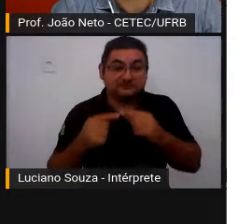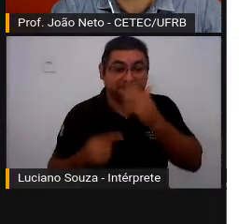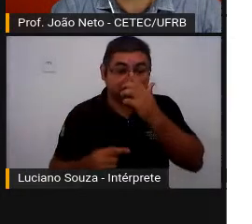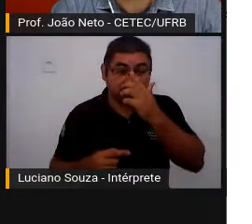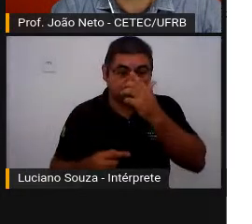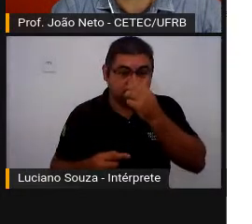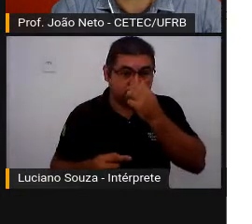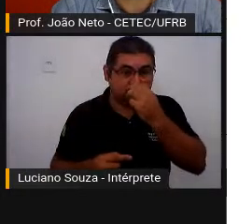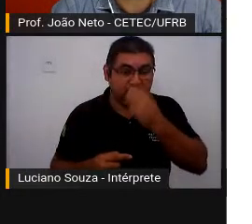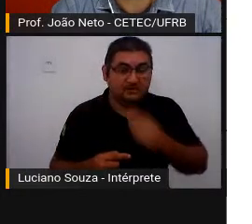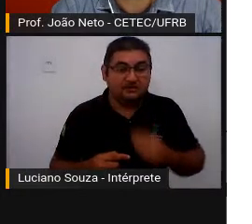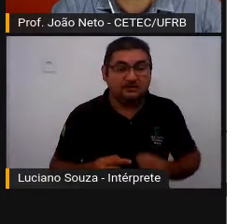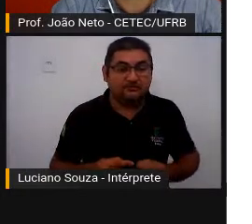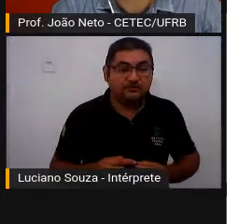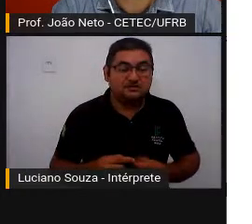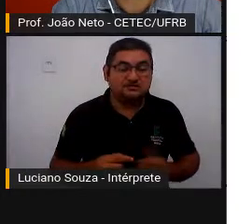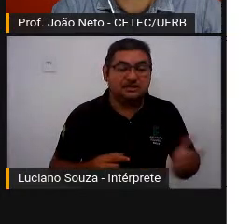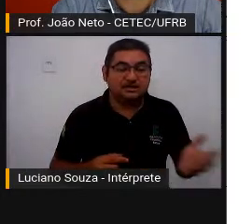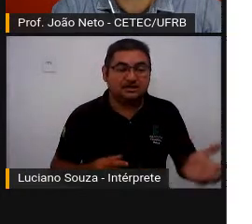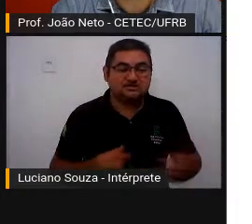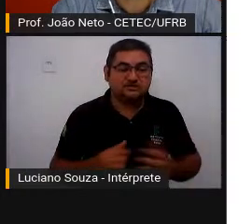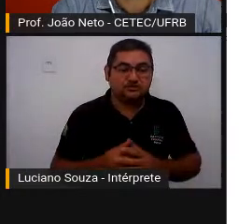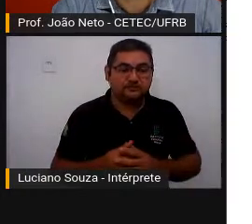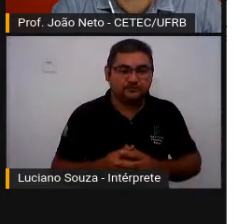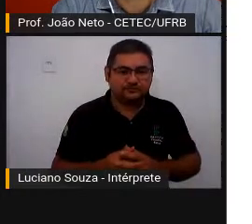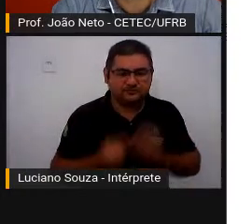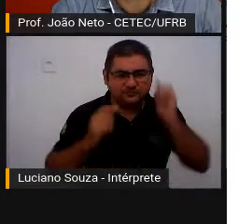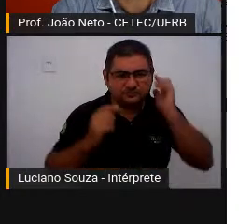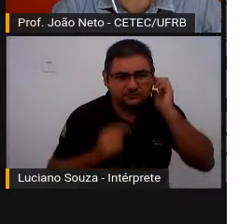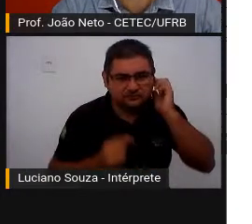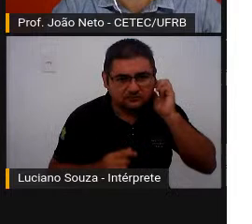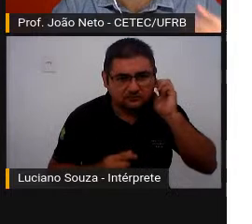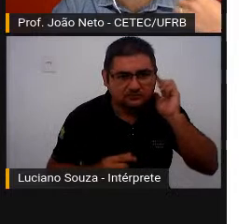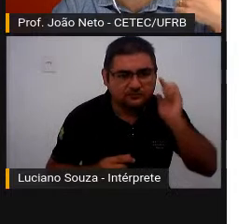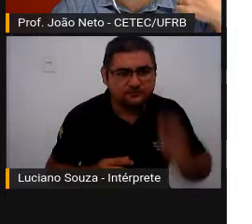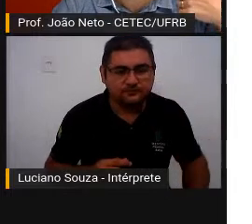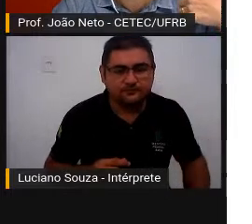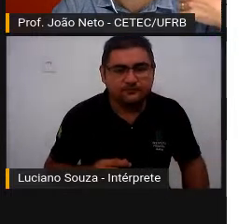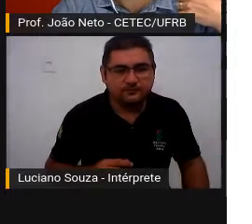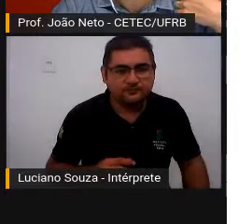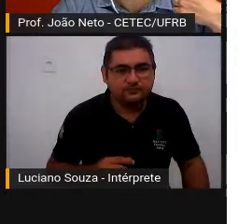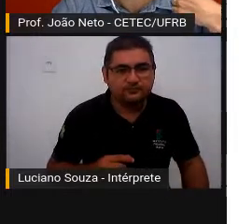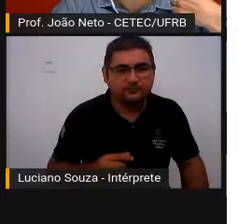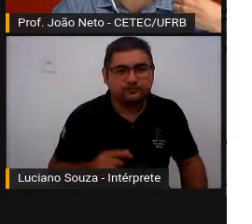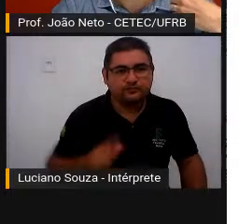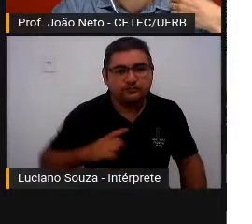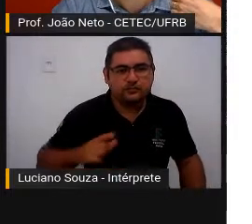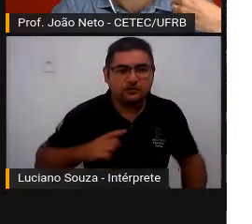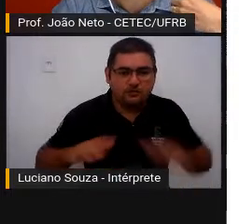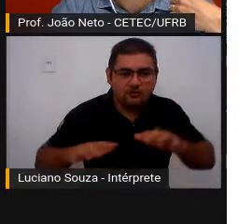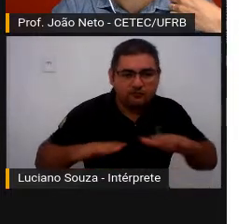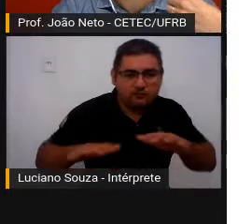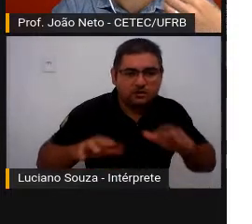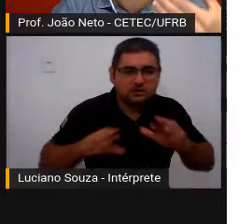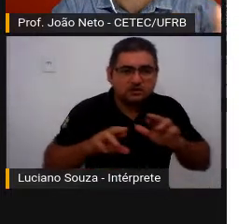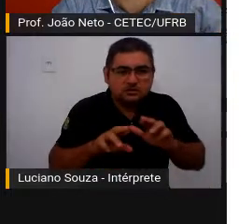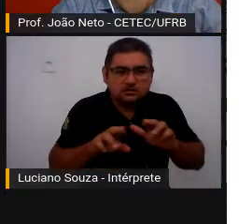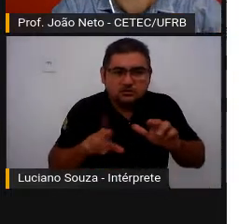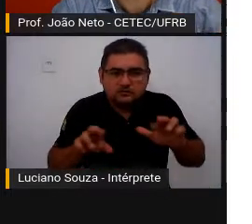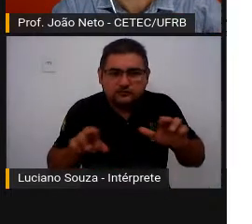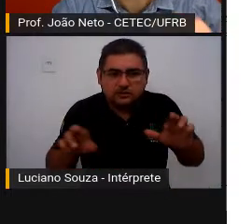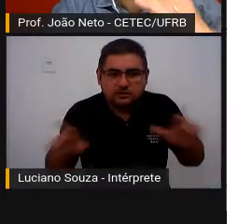a tetraplégicos por exemplo que tem movimentos reduzidos né em alguns casos na